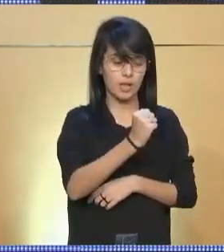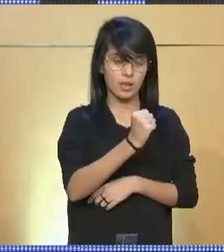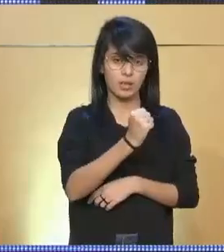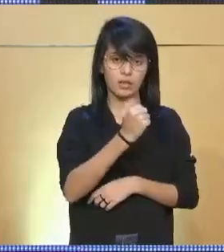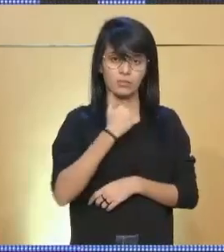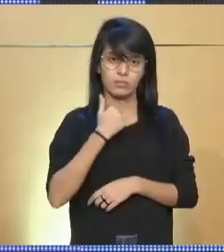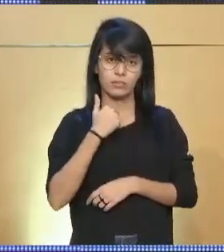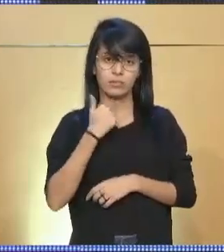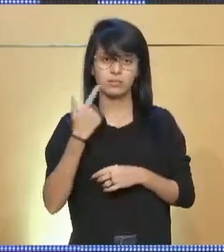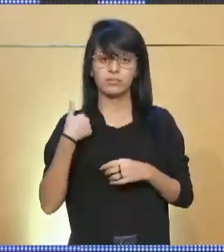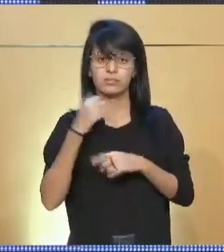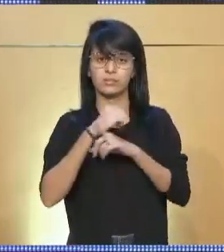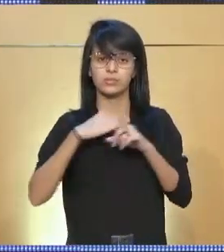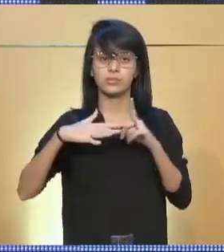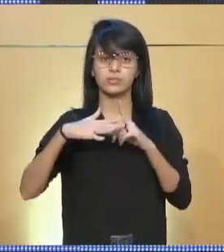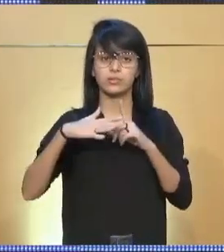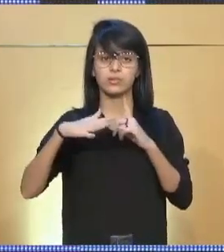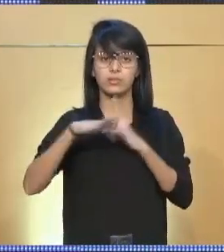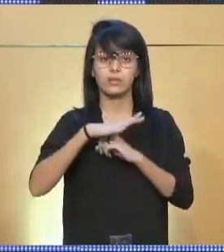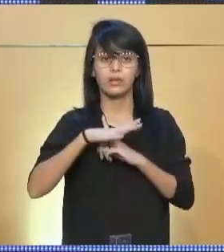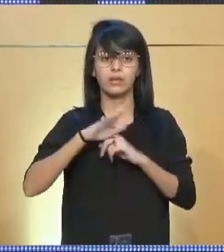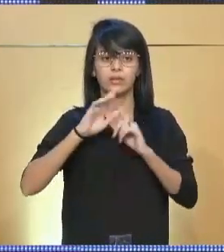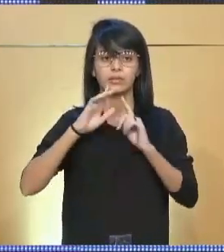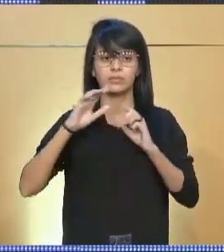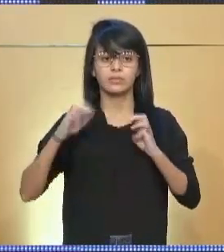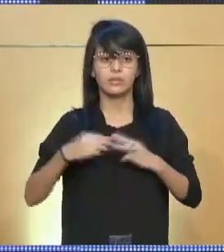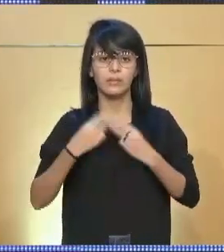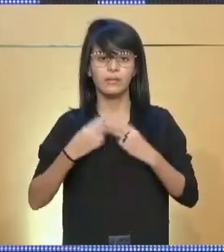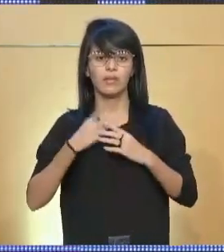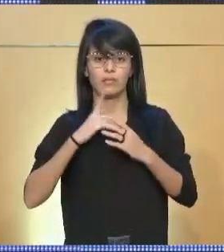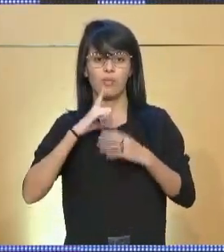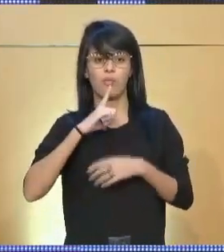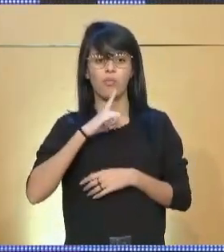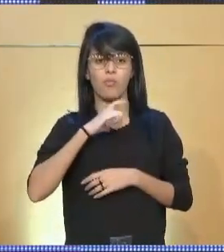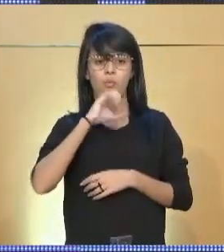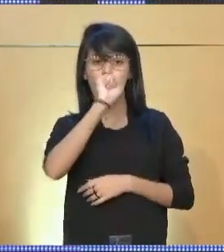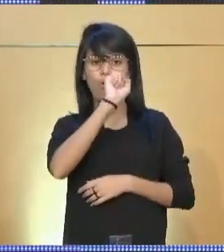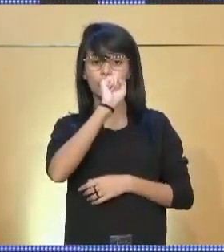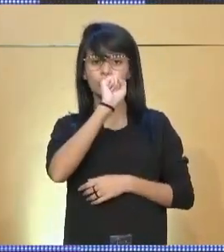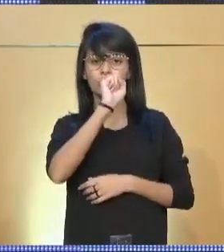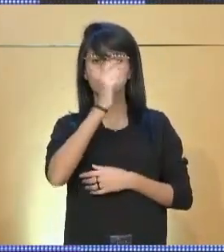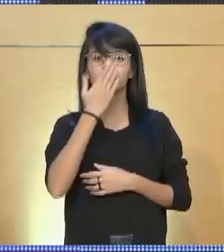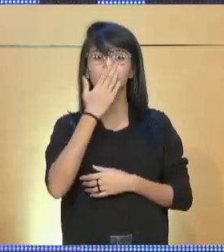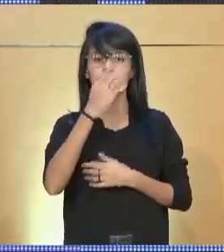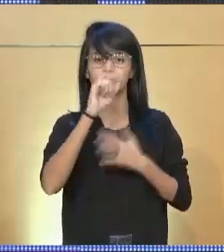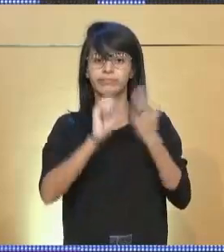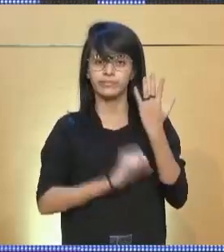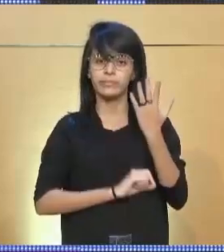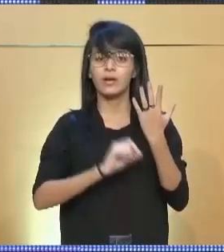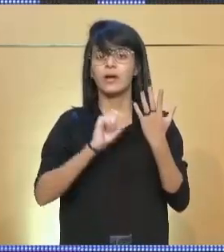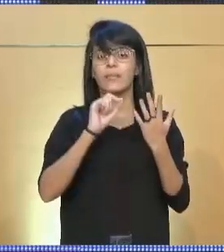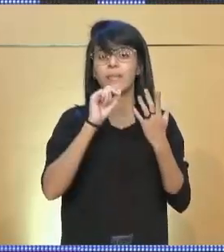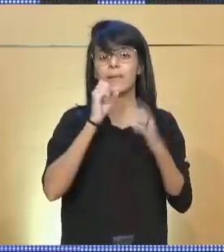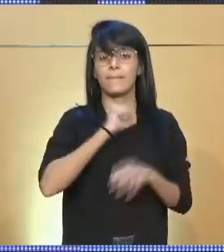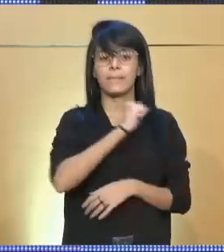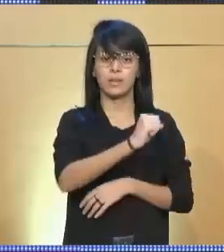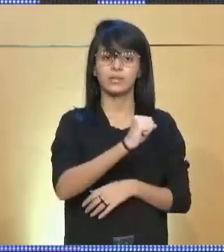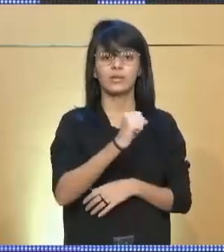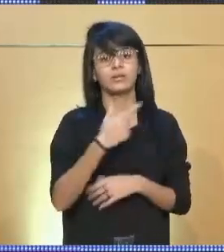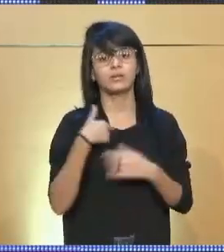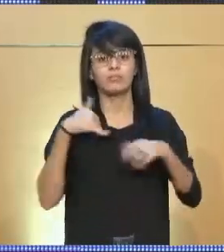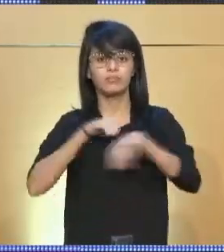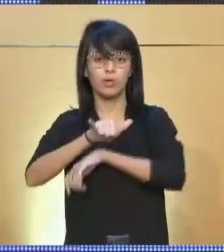sociedade hebraica do Antigo Oriente Próximo 8 termos para matar, mas no caso do adultério, você tem um termo bem singelo, comum, então a